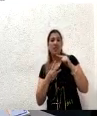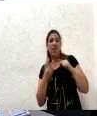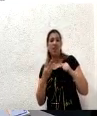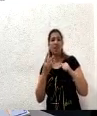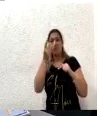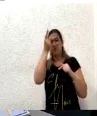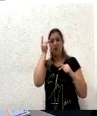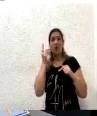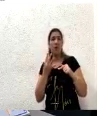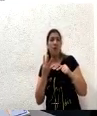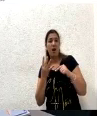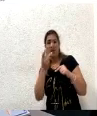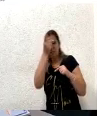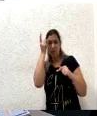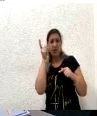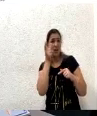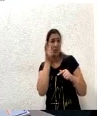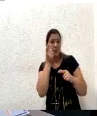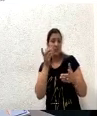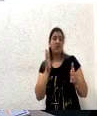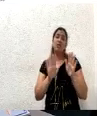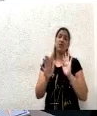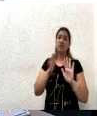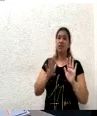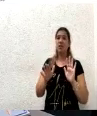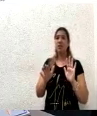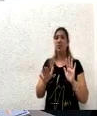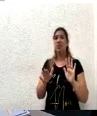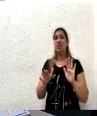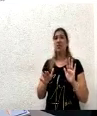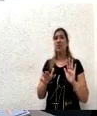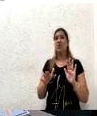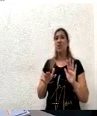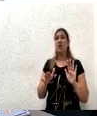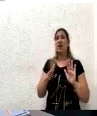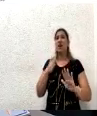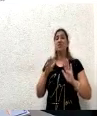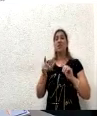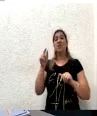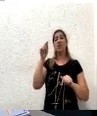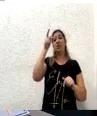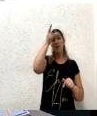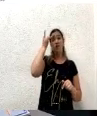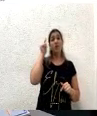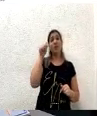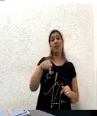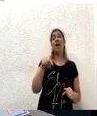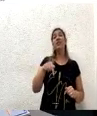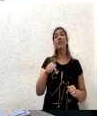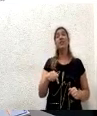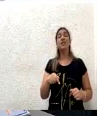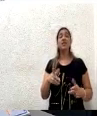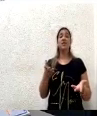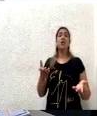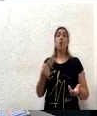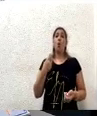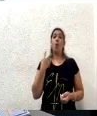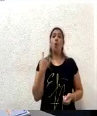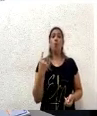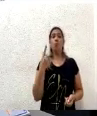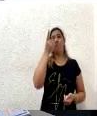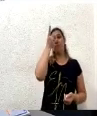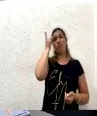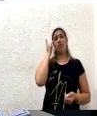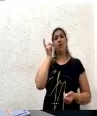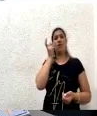3 pessoas, 4 pessoas, e às vezes é o pessoal aqui da Câmara a gente vê um munícipe